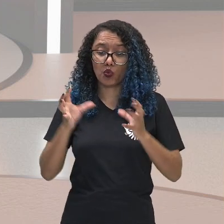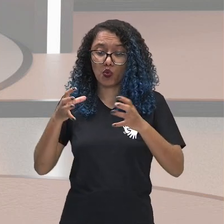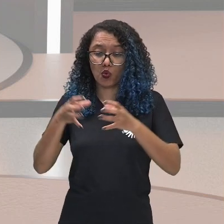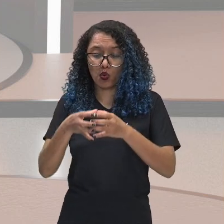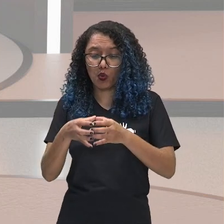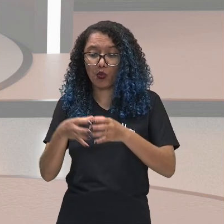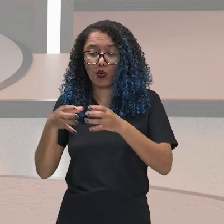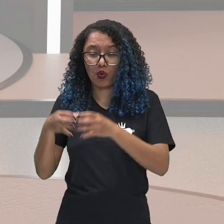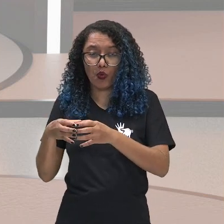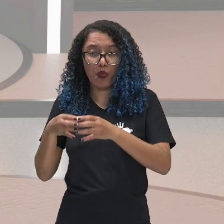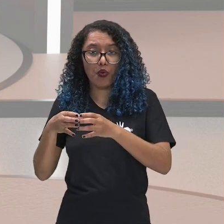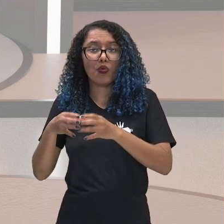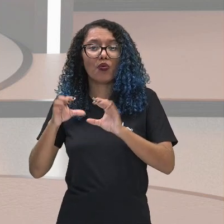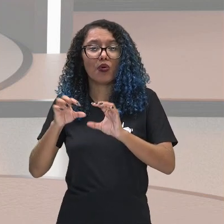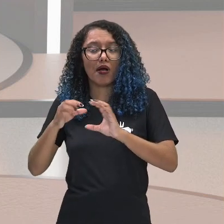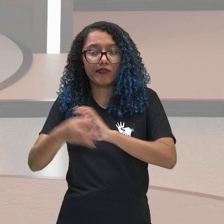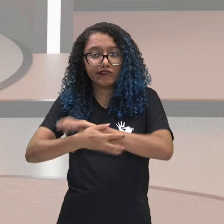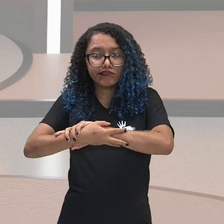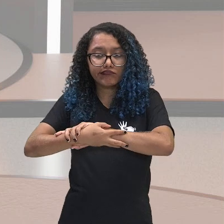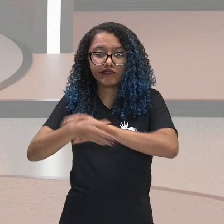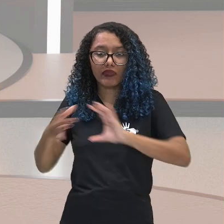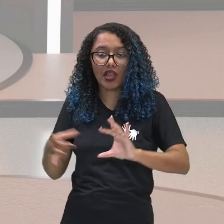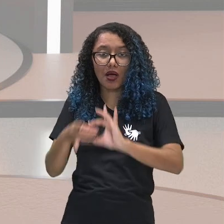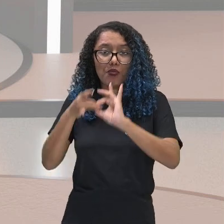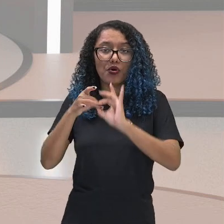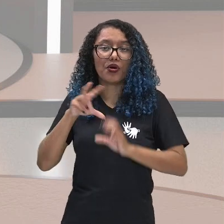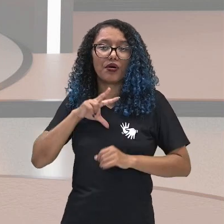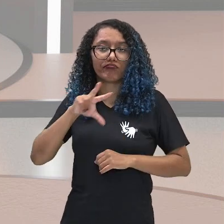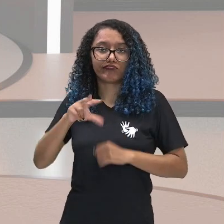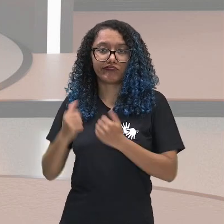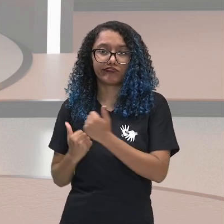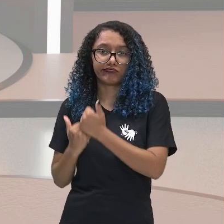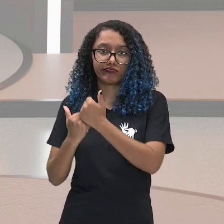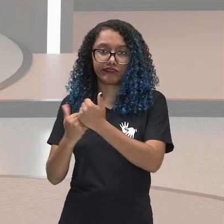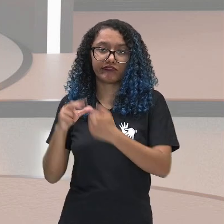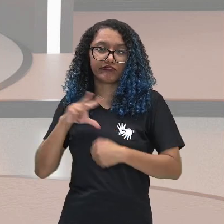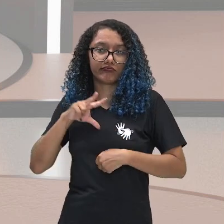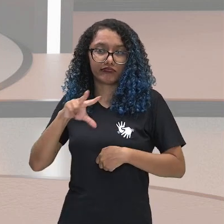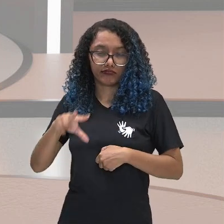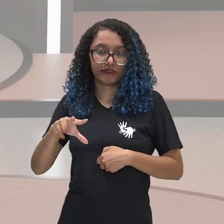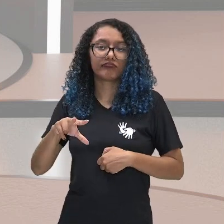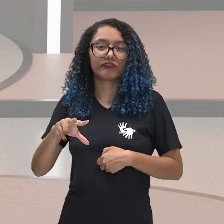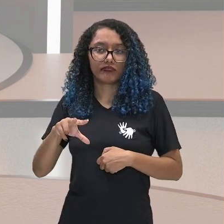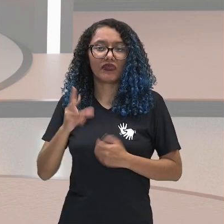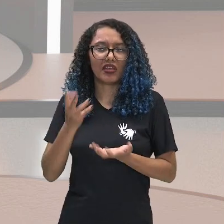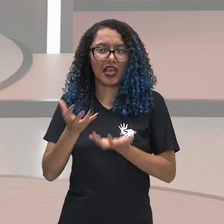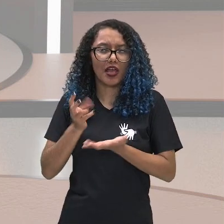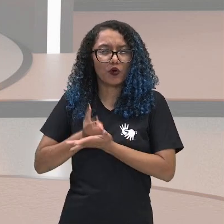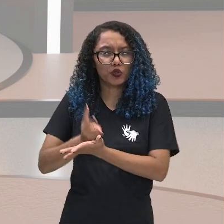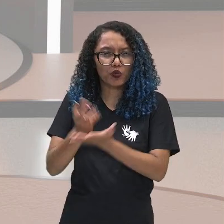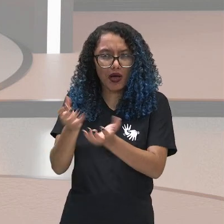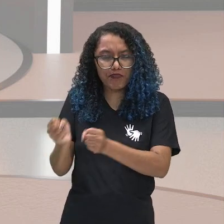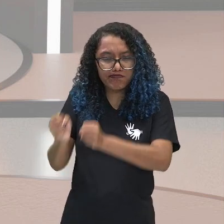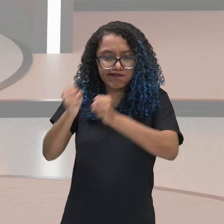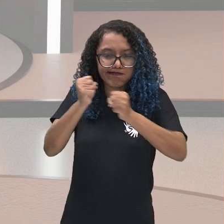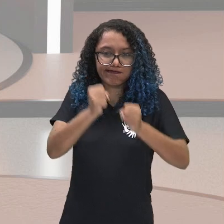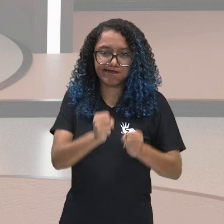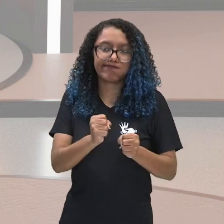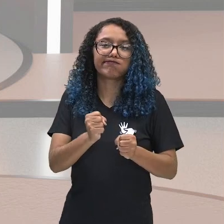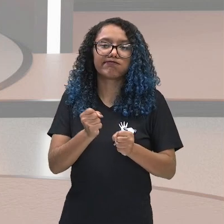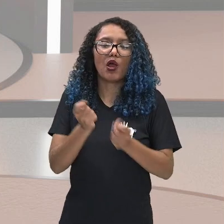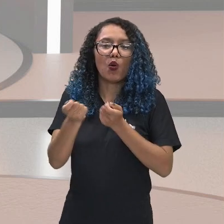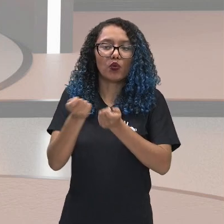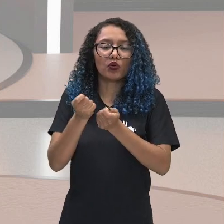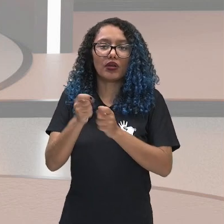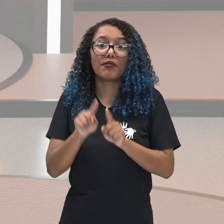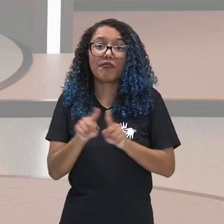queriam, de certa forma, né, manter o seu poder, mesmo dentro, então, aí, desse primeiro reinado. E, claro, a gente tem, então, aqui,